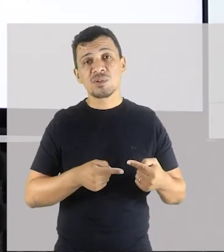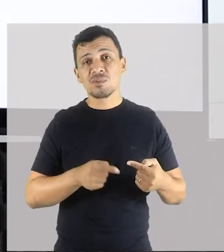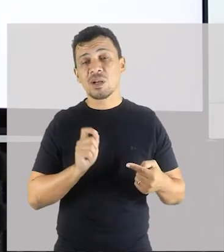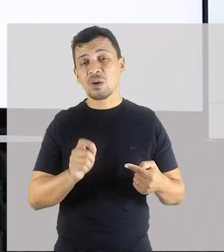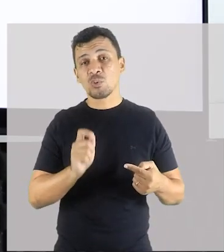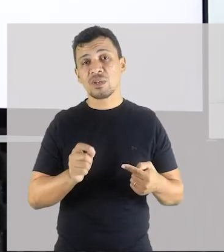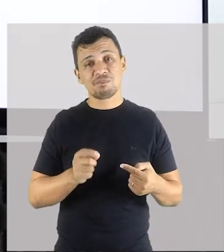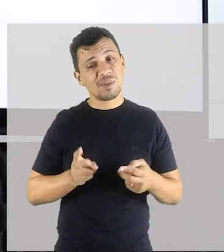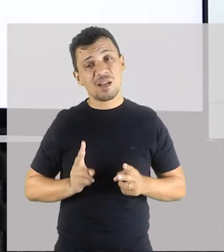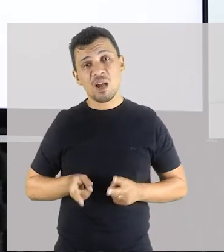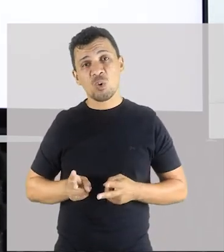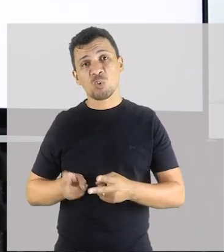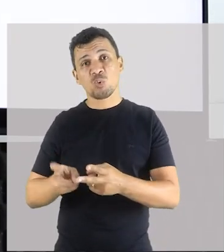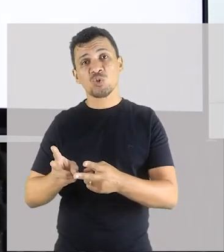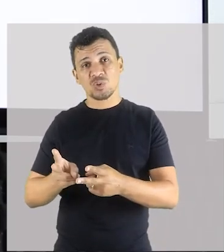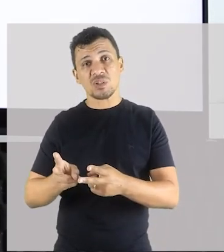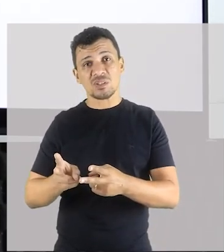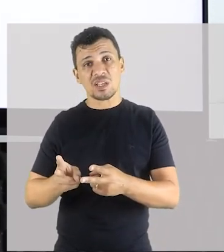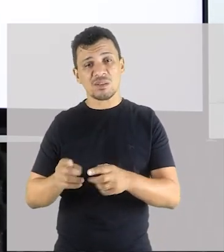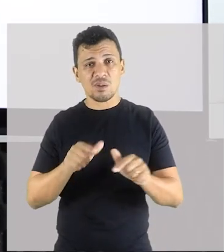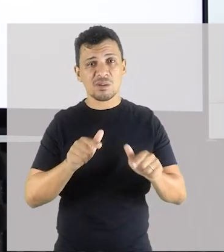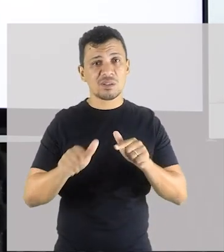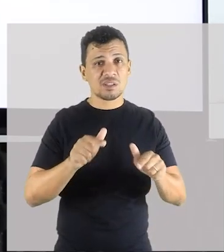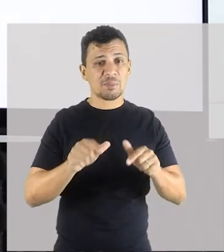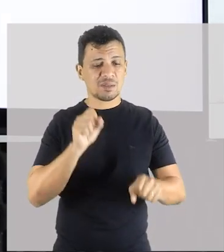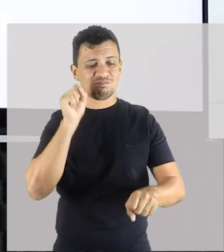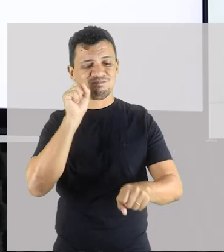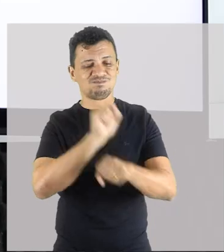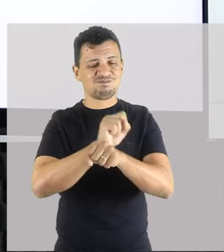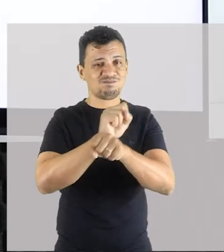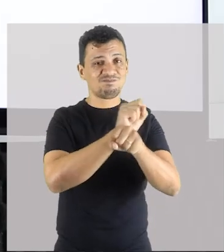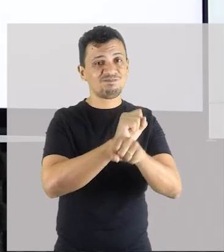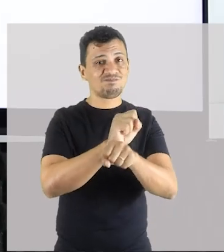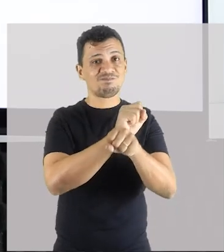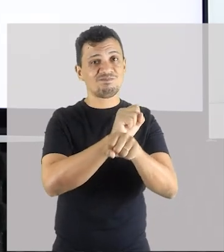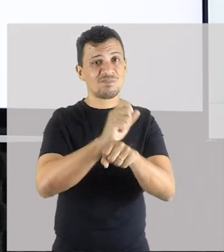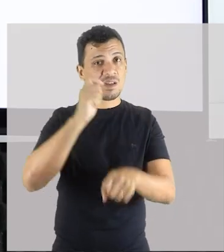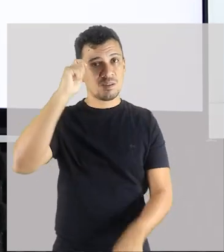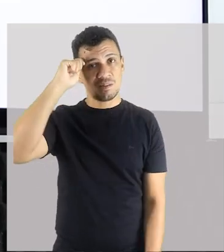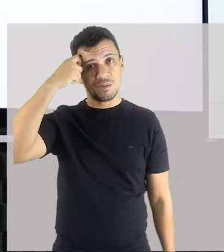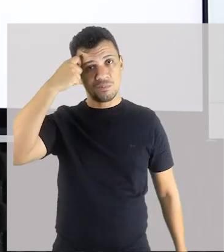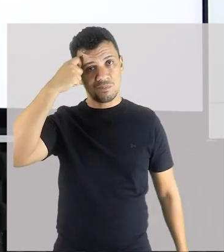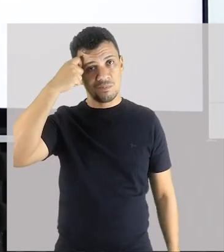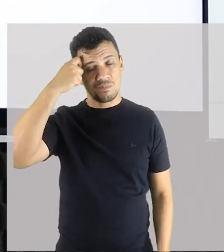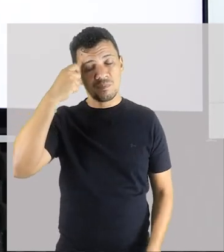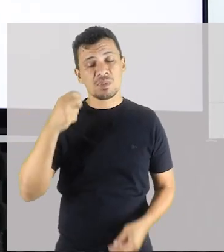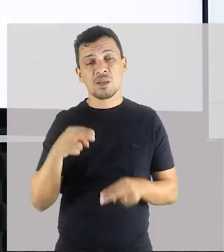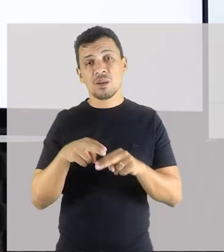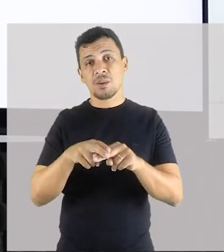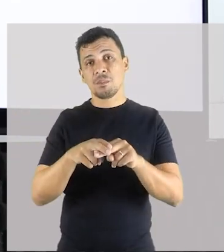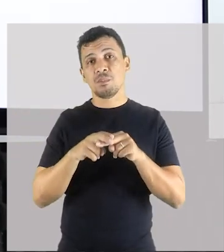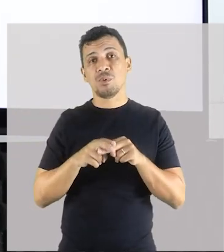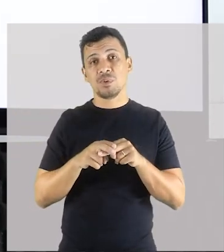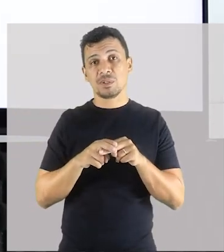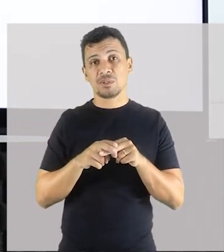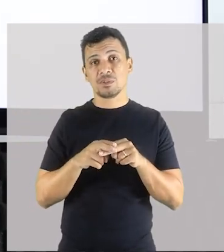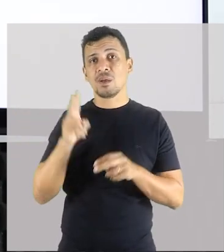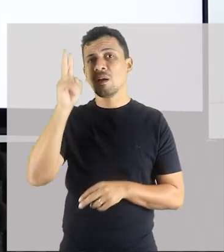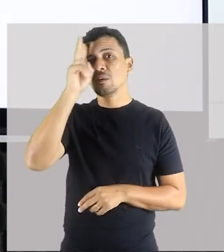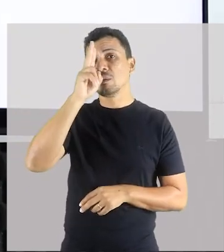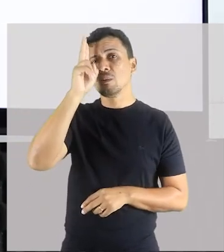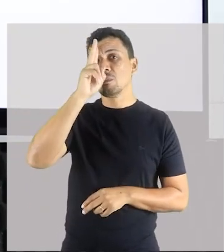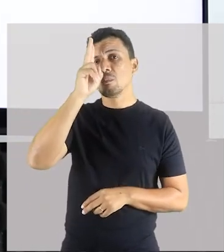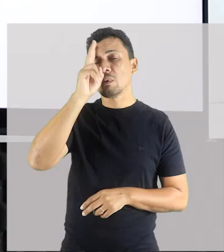a continuidade da escravização, sobre, claro, de negros. Por isso, lembrar o que eu falei ainda há